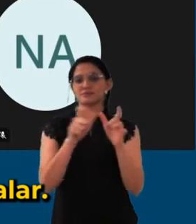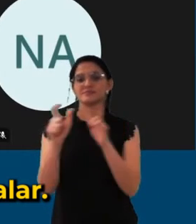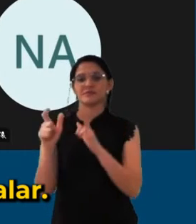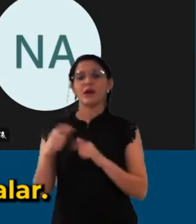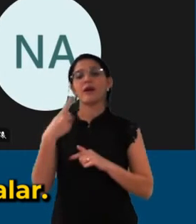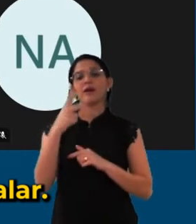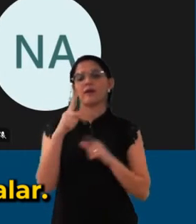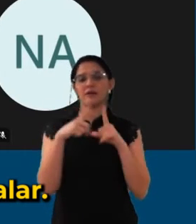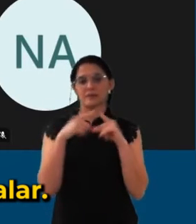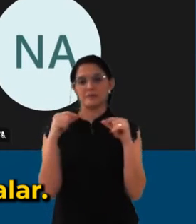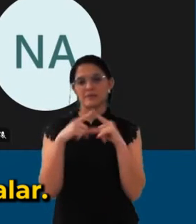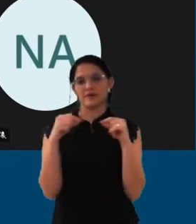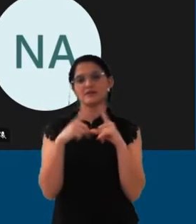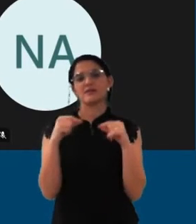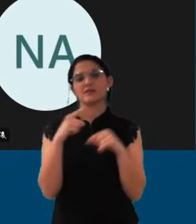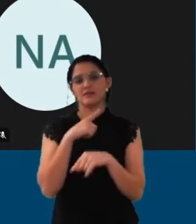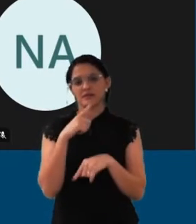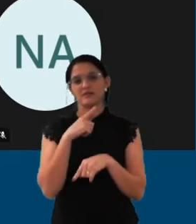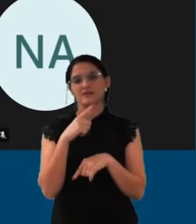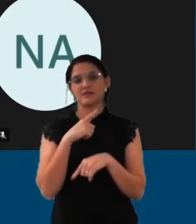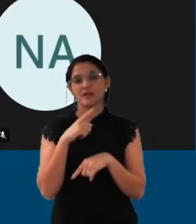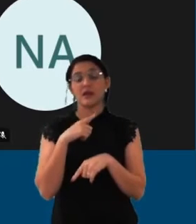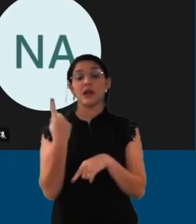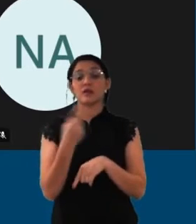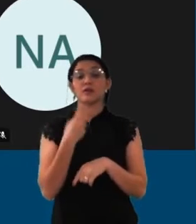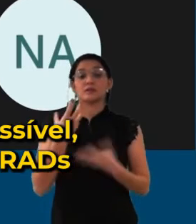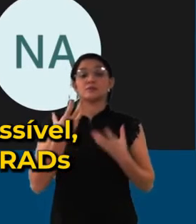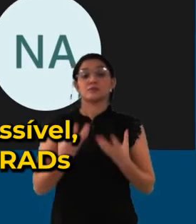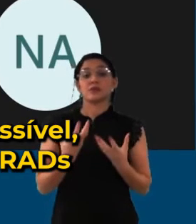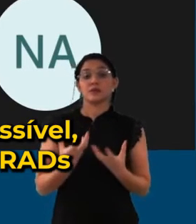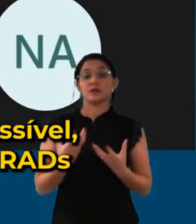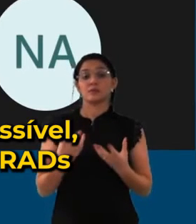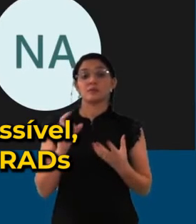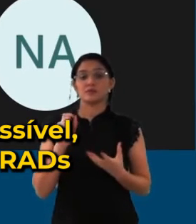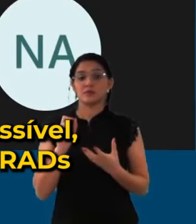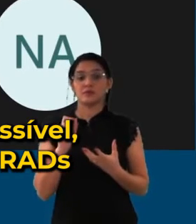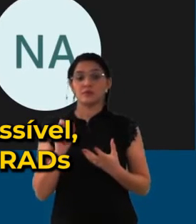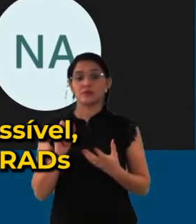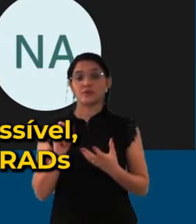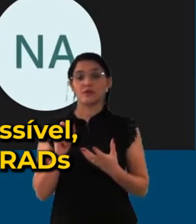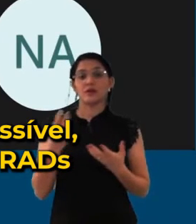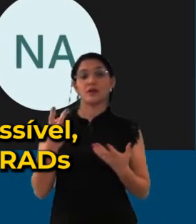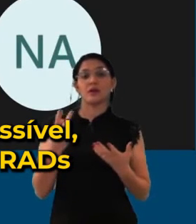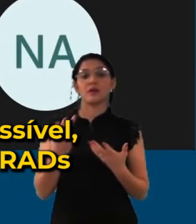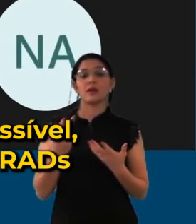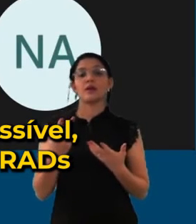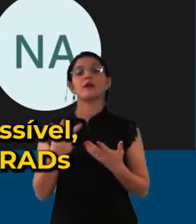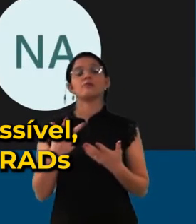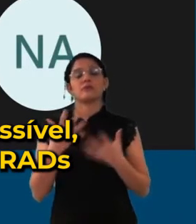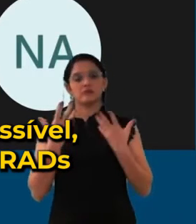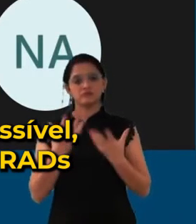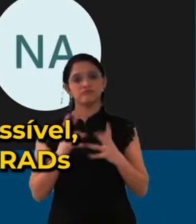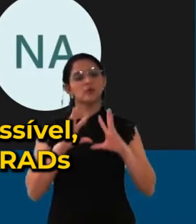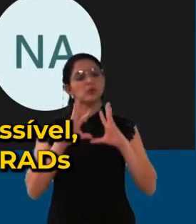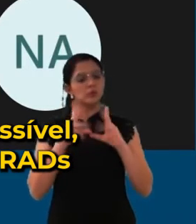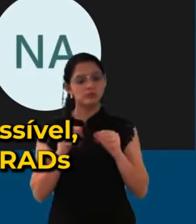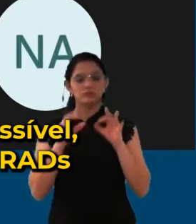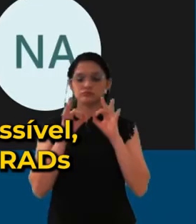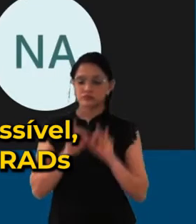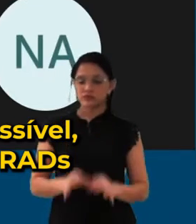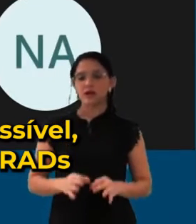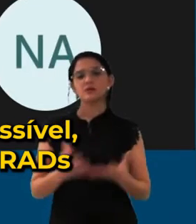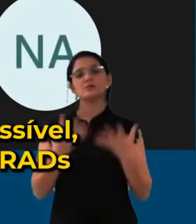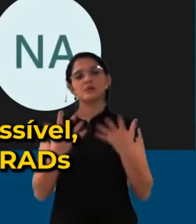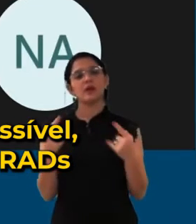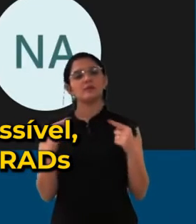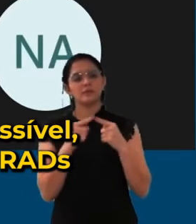nossa intenção aqui é bem importante falar, nossa intenção é realmente transigir, a gente quer fazer tudo da melhor forma possível, mas